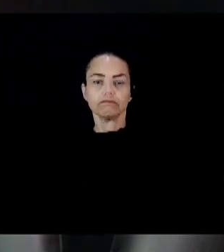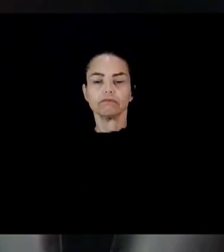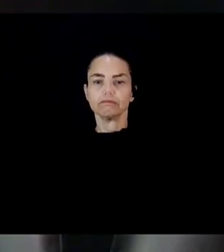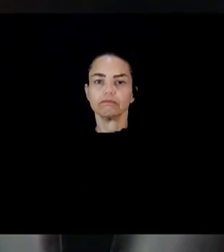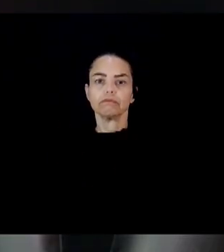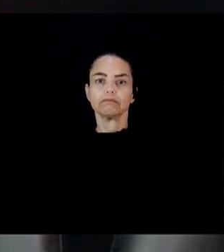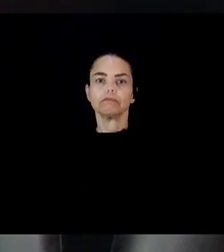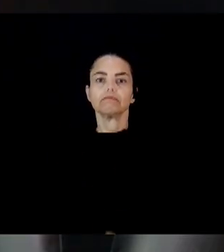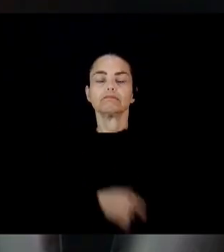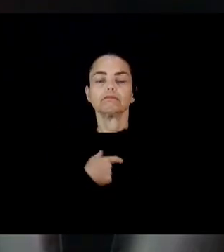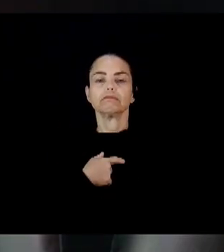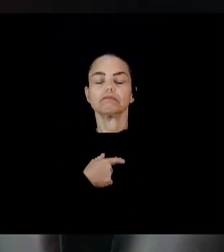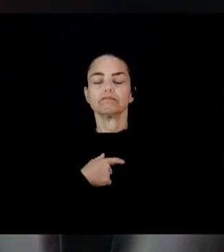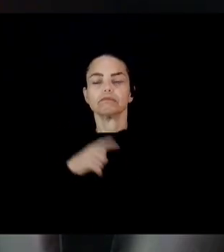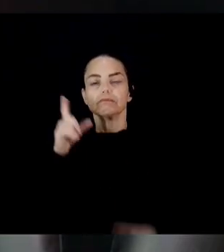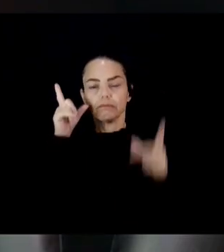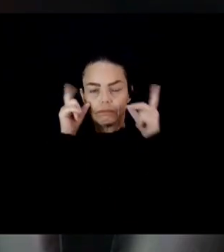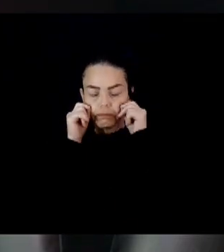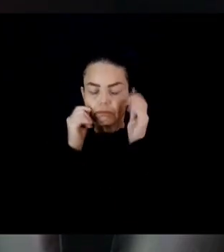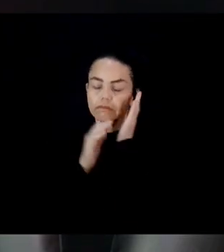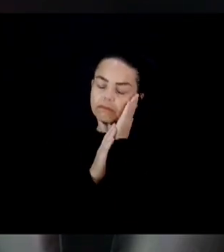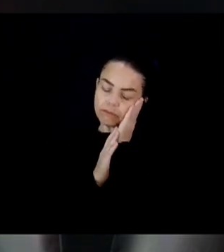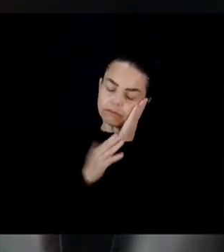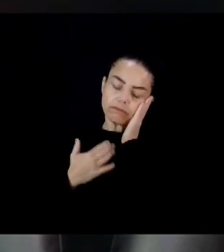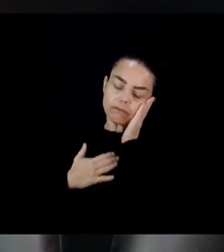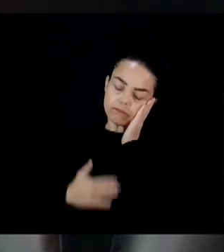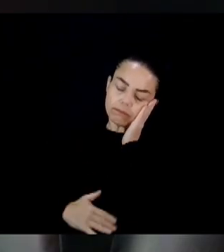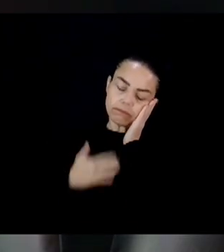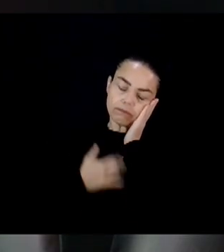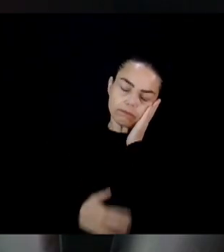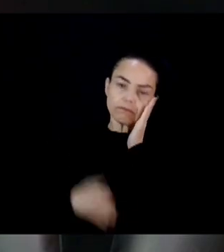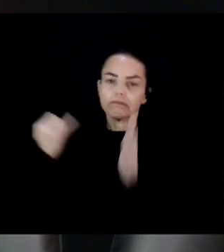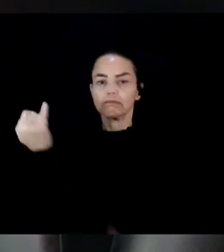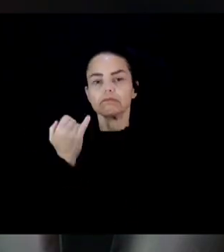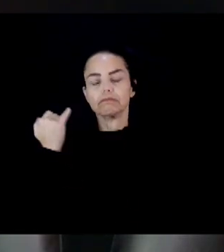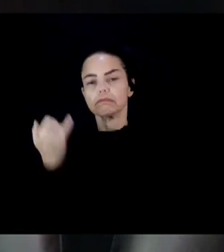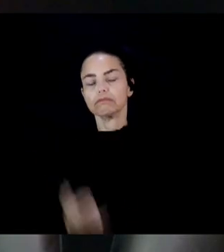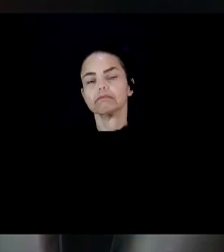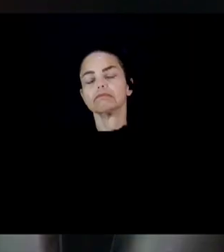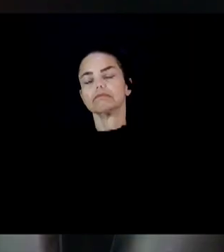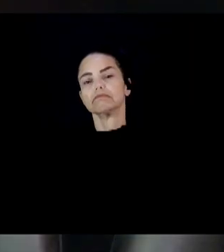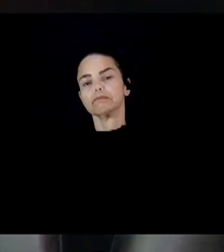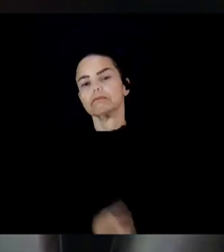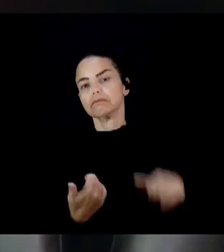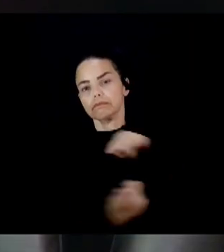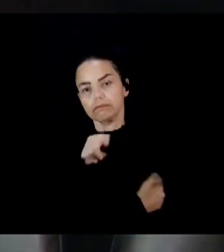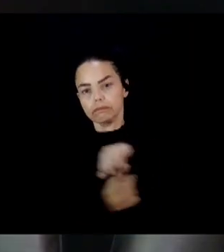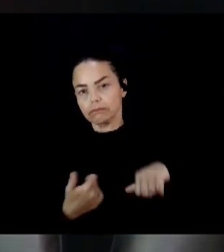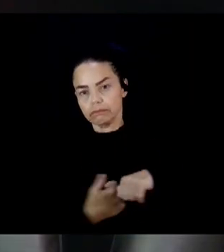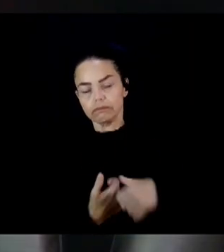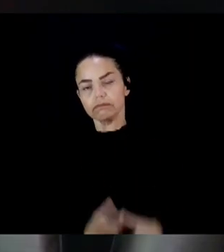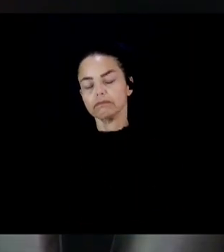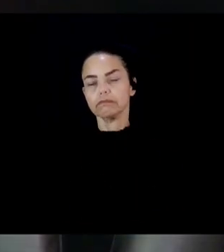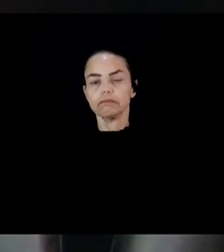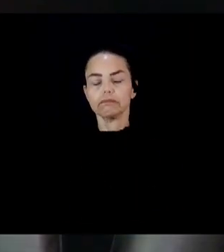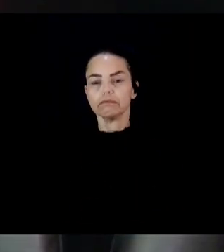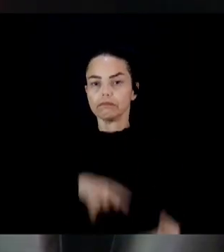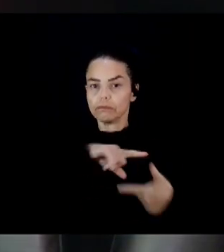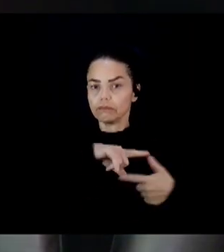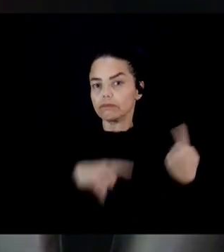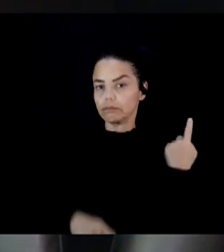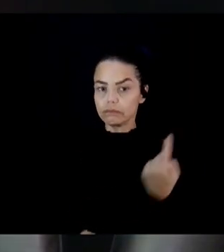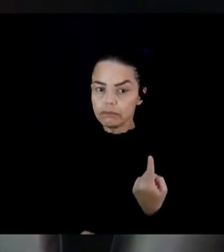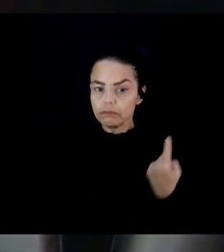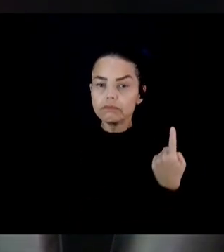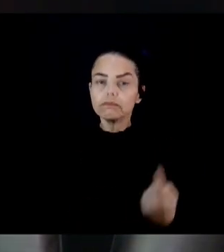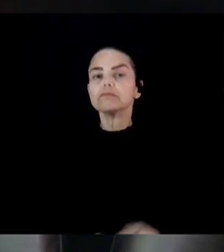reparador é importante, né? Mas voltando para o isolamento social, né? É